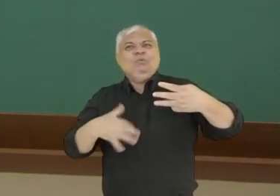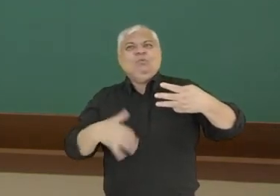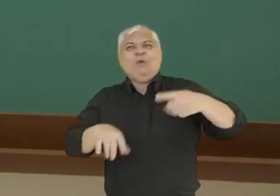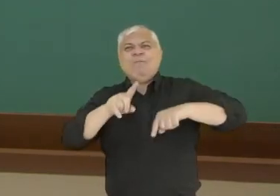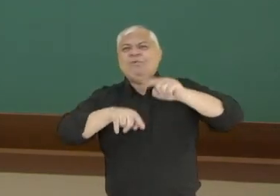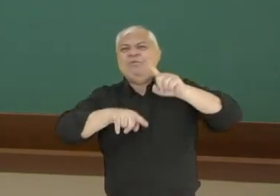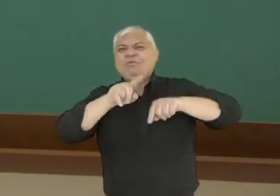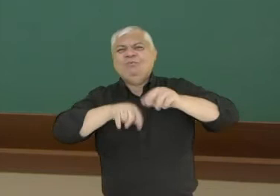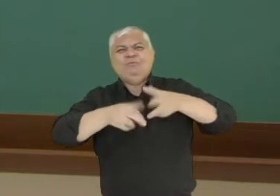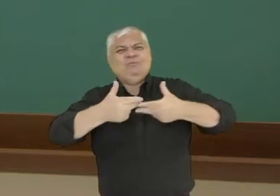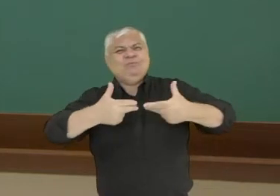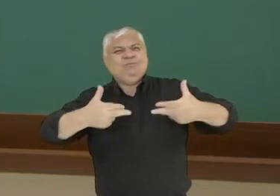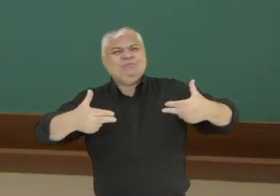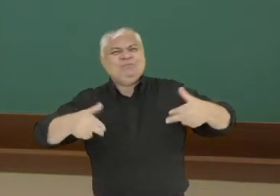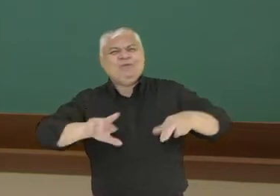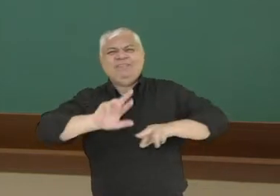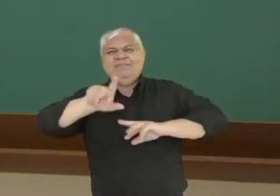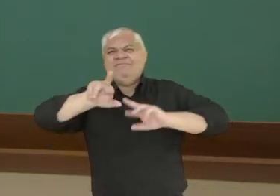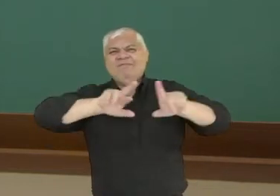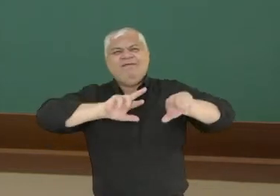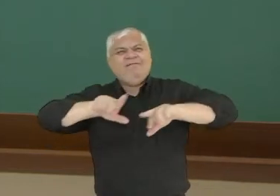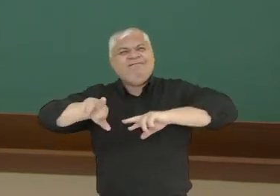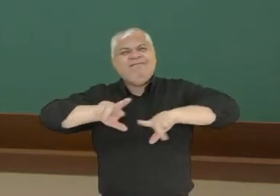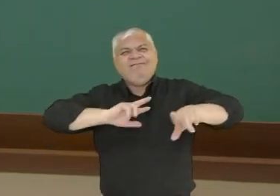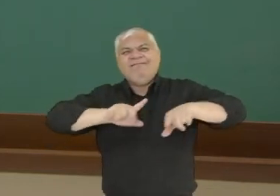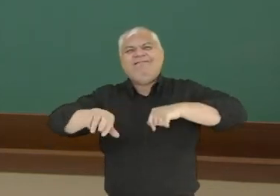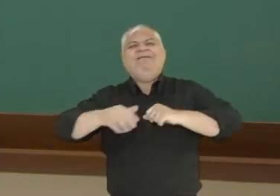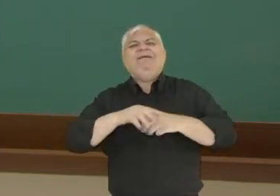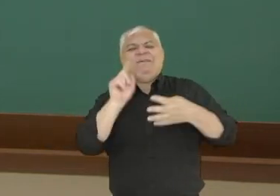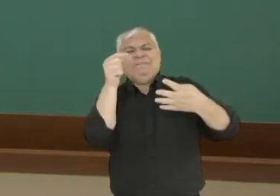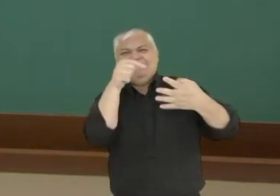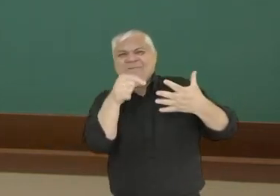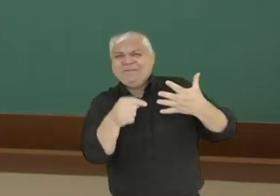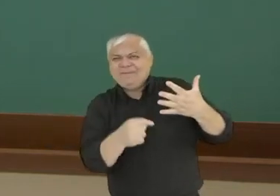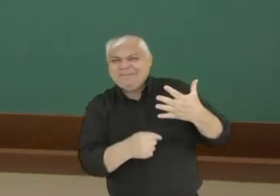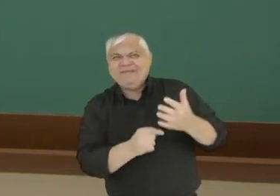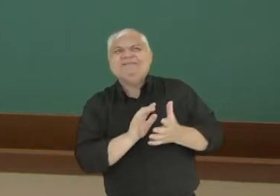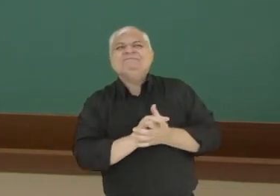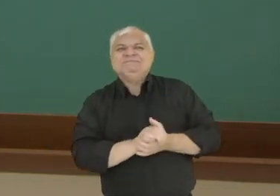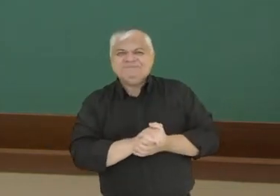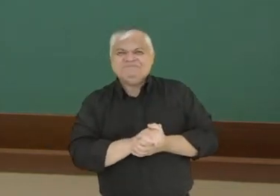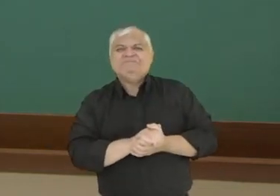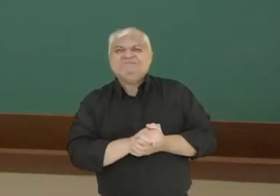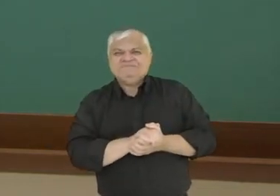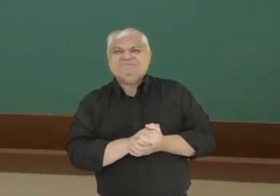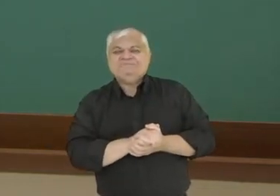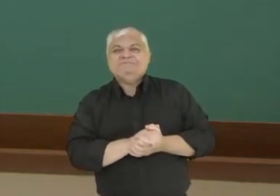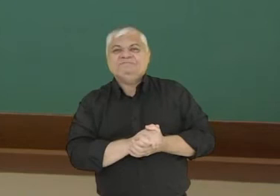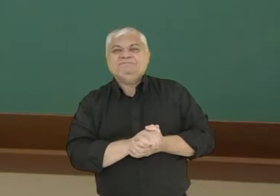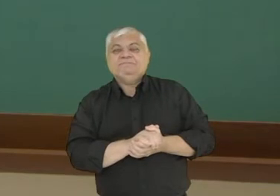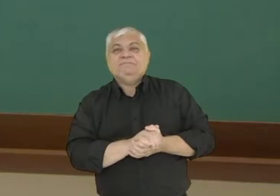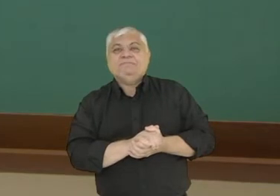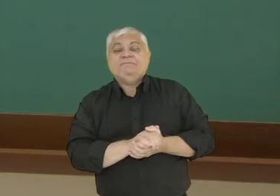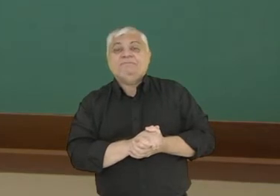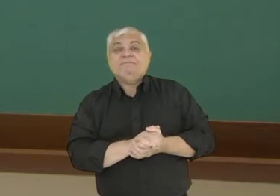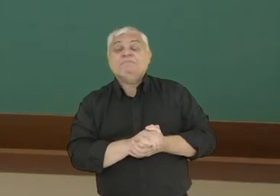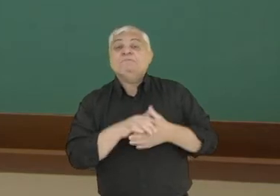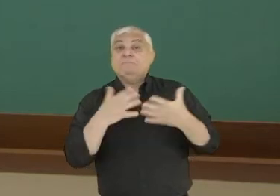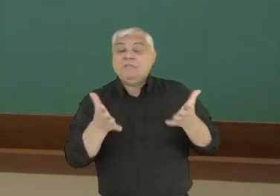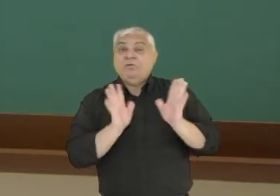produzidos né diferentes tipos de itens agrícolas sendo produzidos na região e